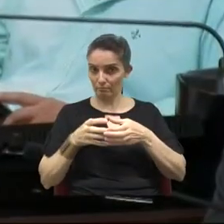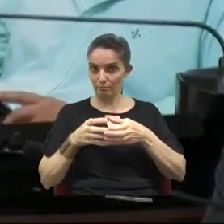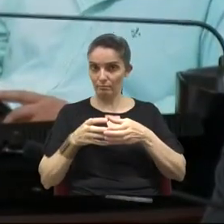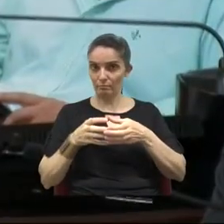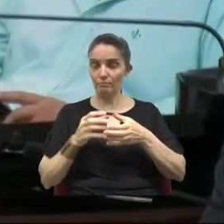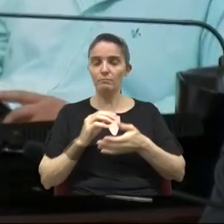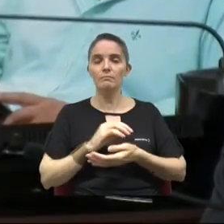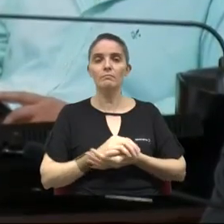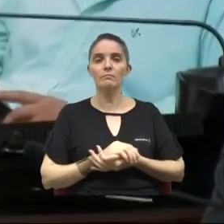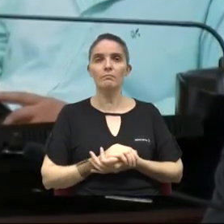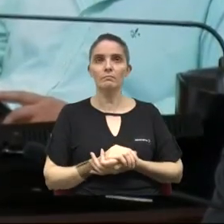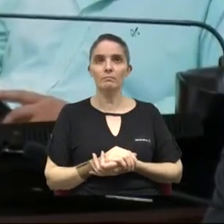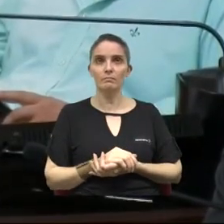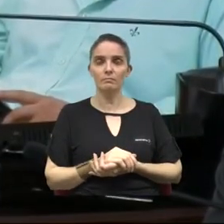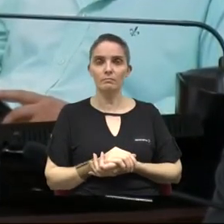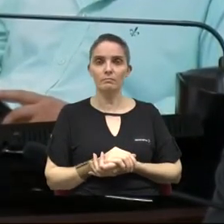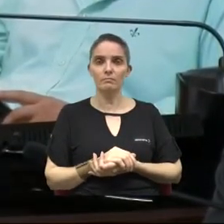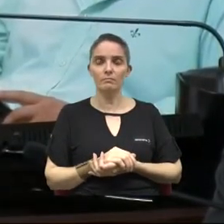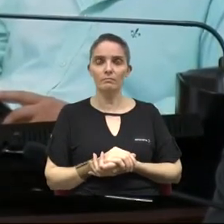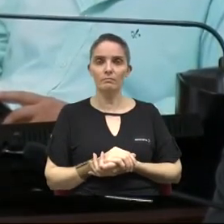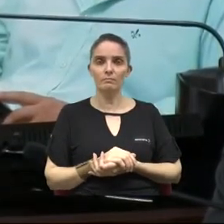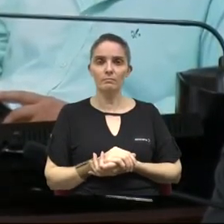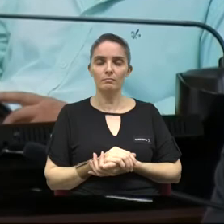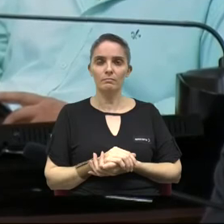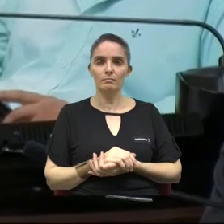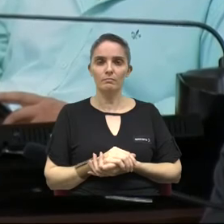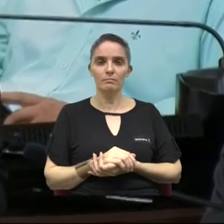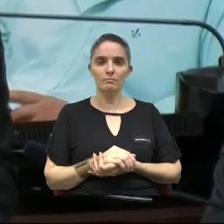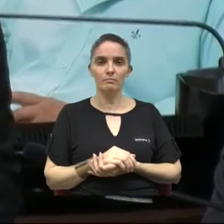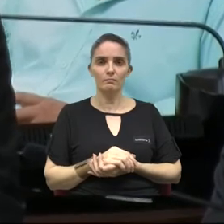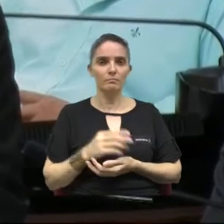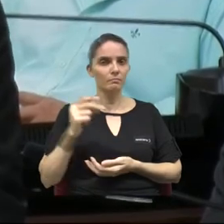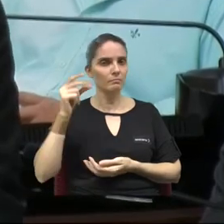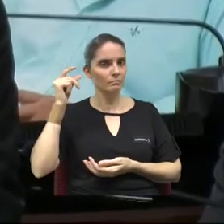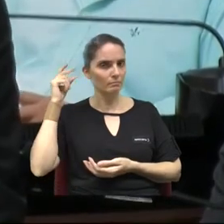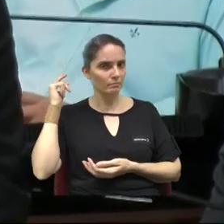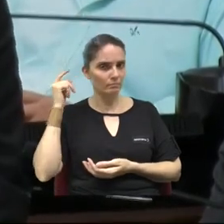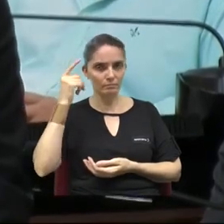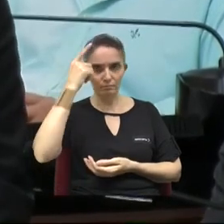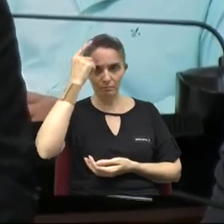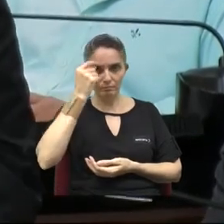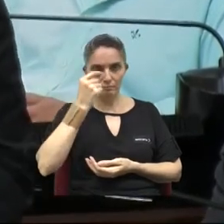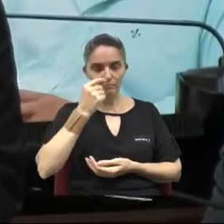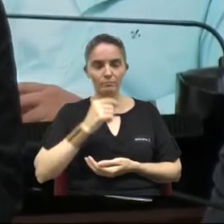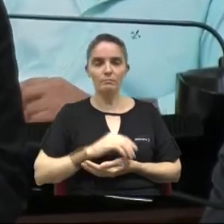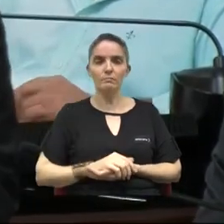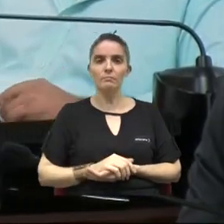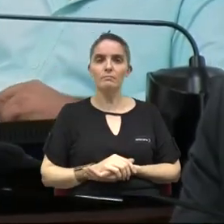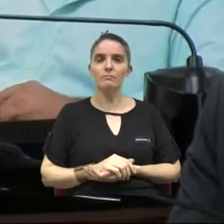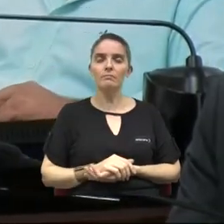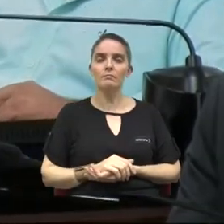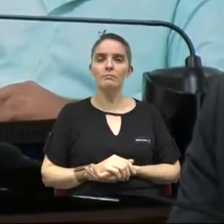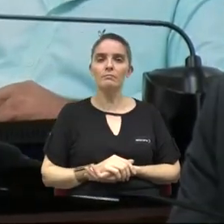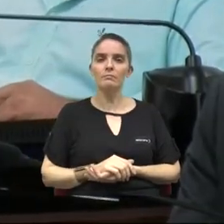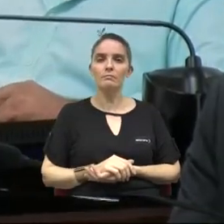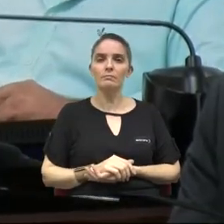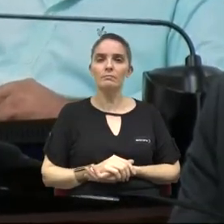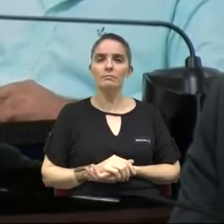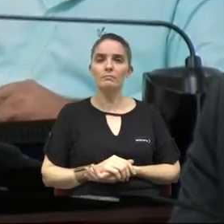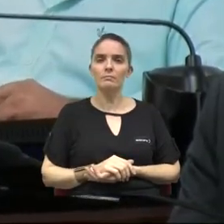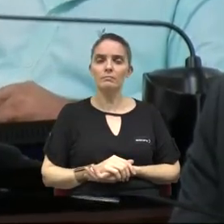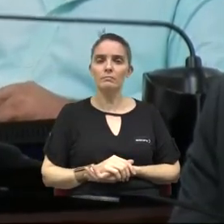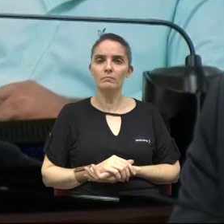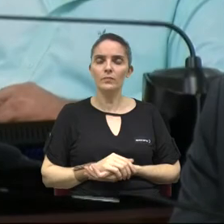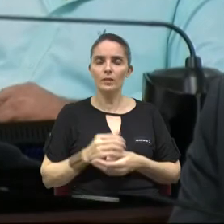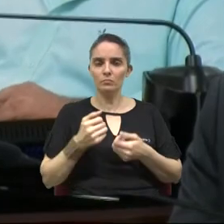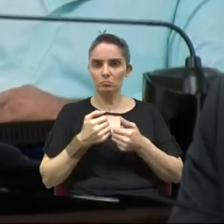visitei. E desde o início do meu mandato, por várias vezes eu peguei o ônibus